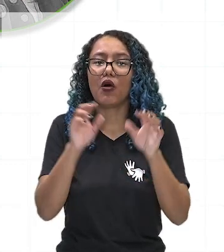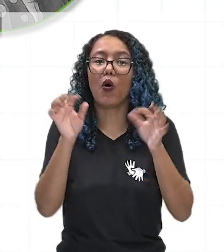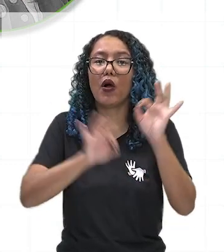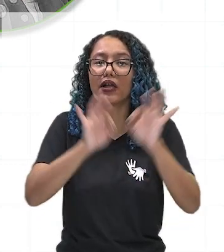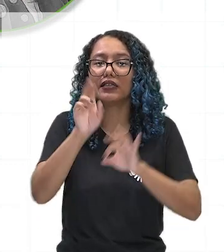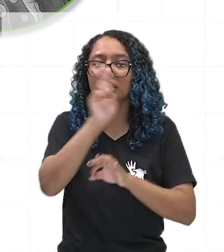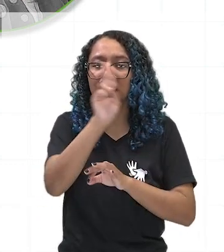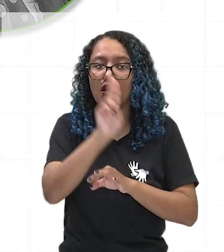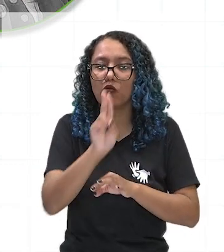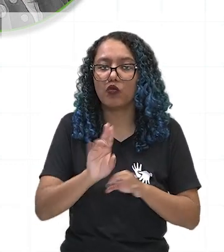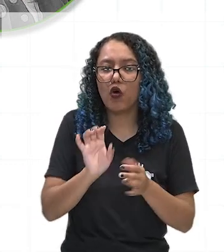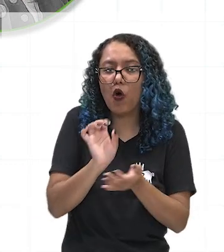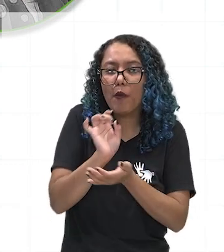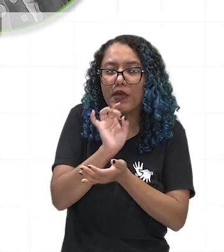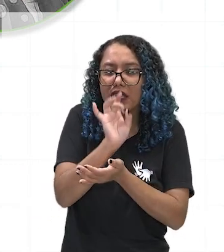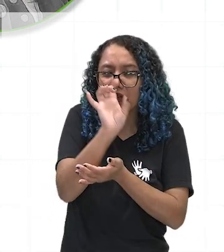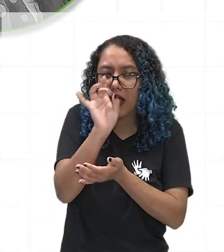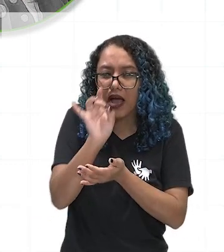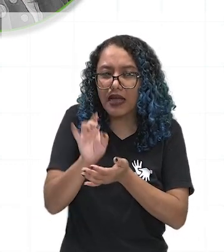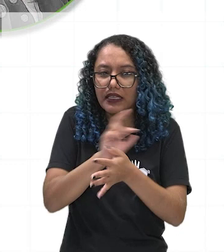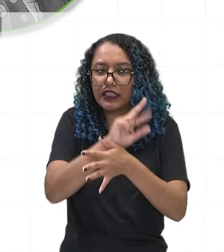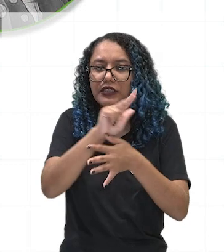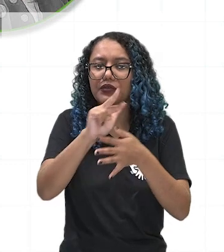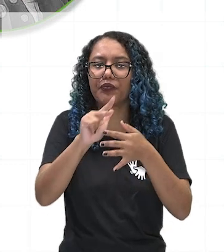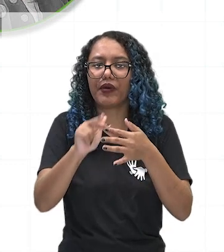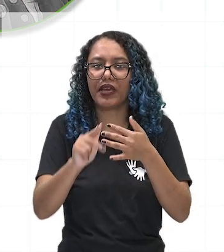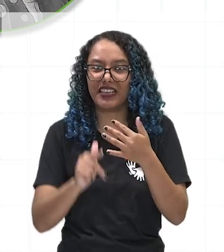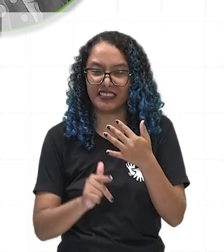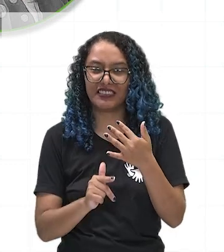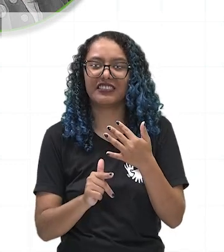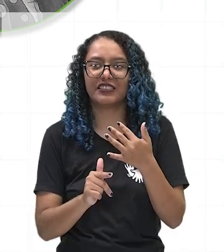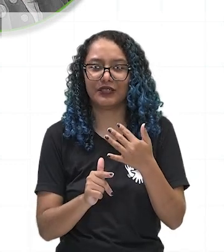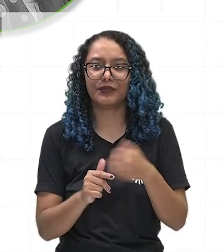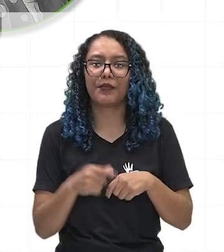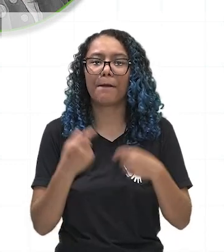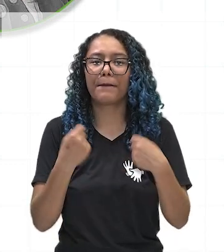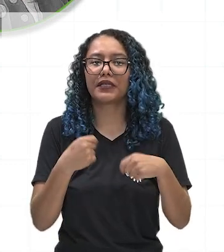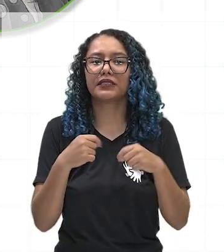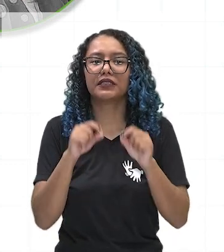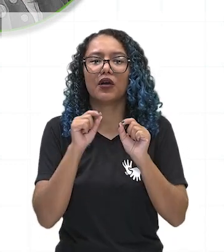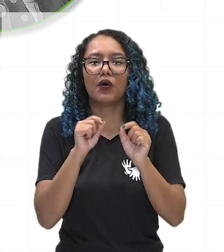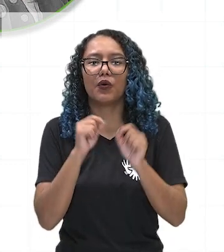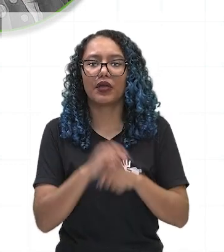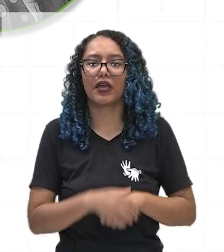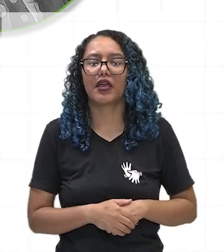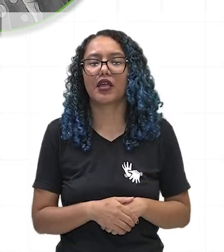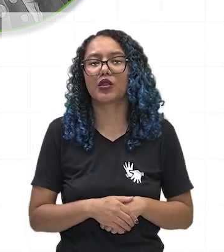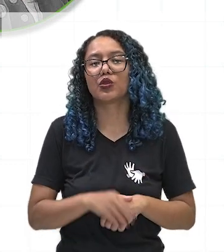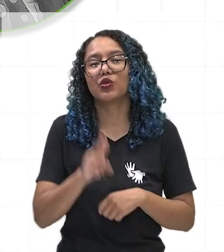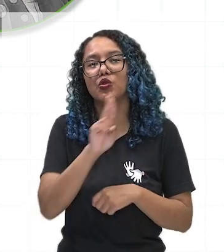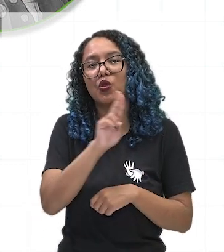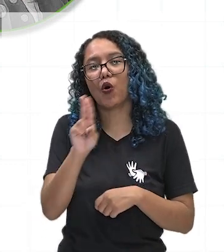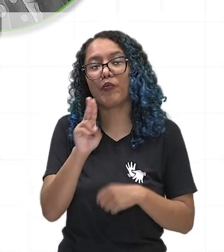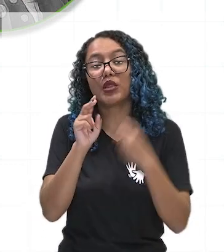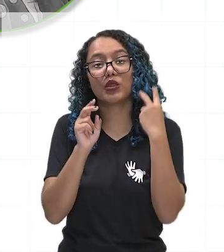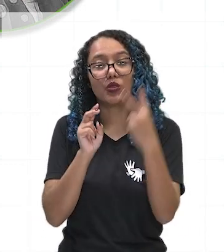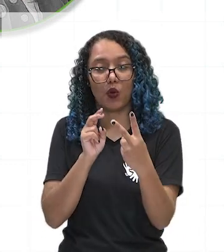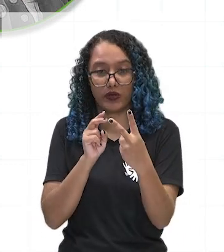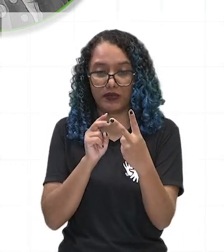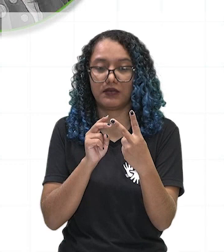nomenclatura binomial, ou seja, cada espécie deve conter um nome composto que